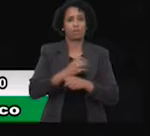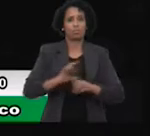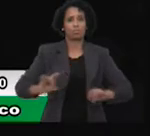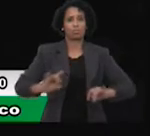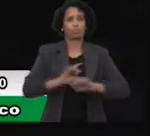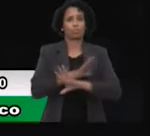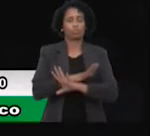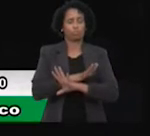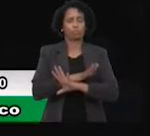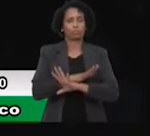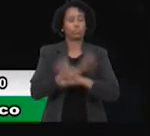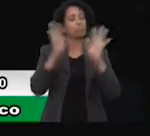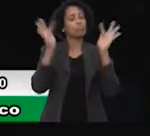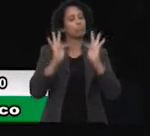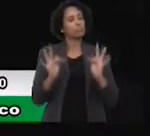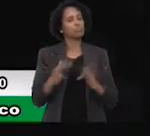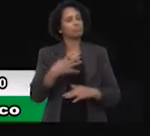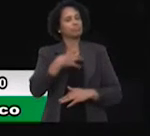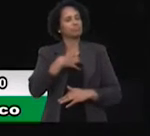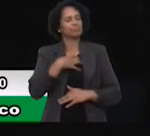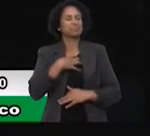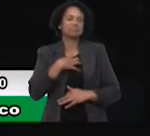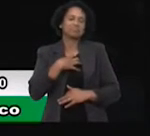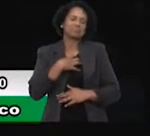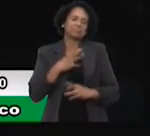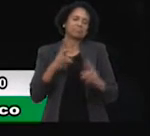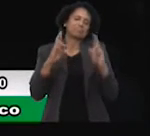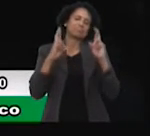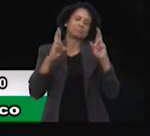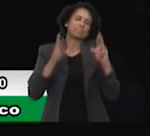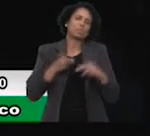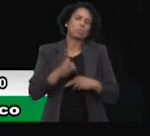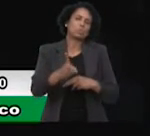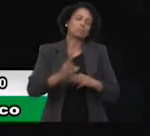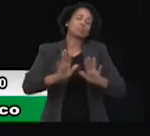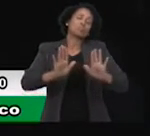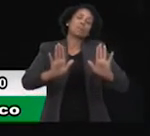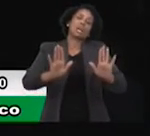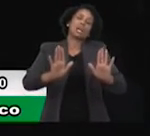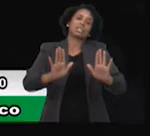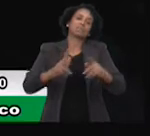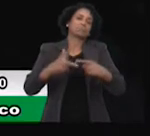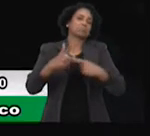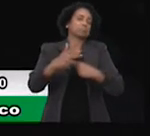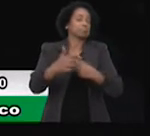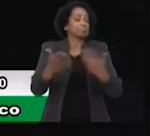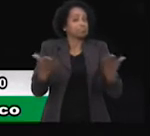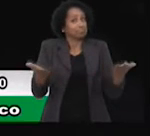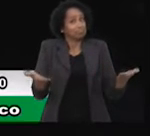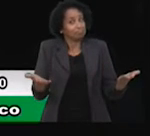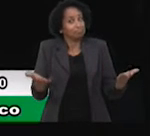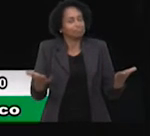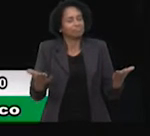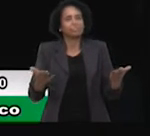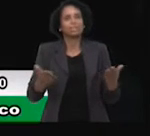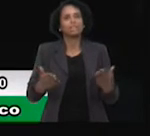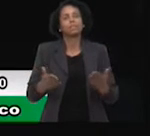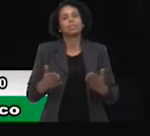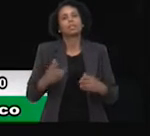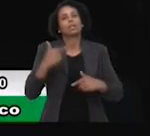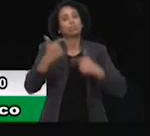é lógico que a gente esperava fazer uma continuidade, mas a gente fica feliz de dar a nossa contribuição e encerrar os